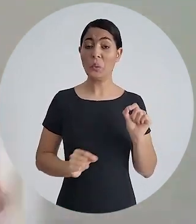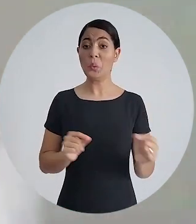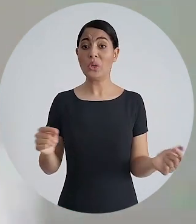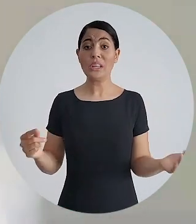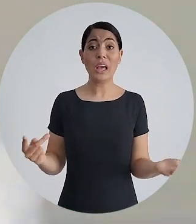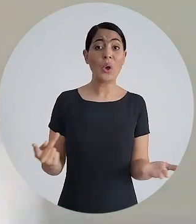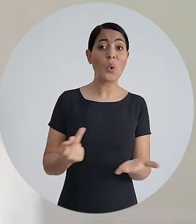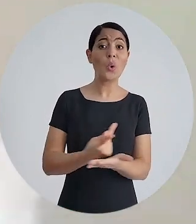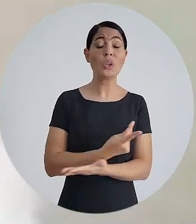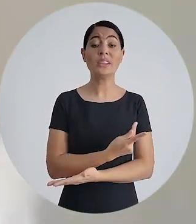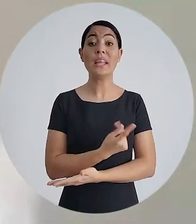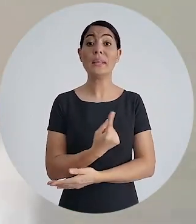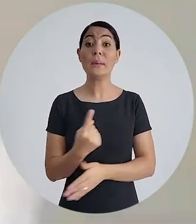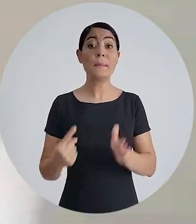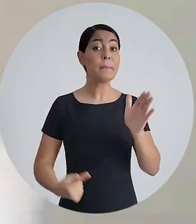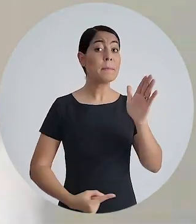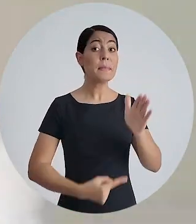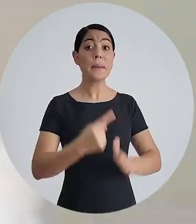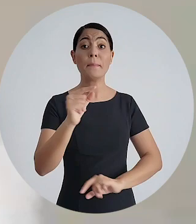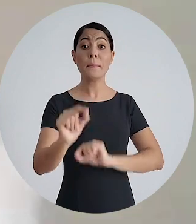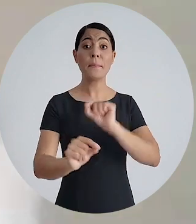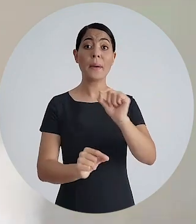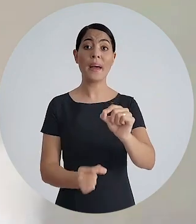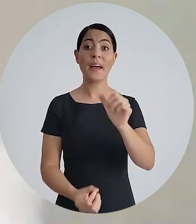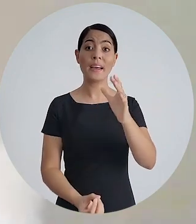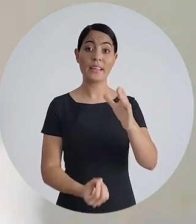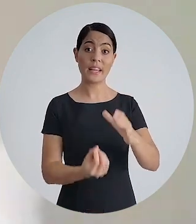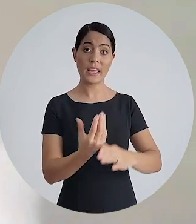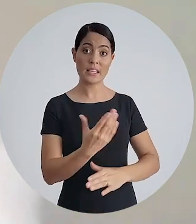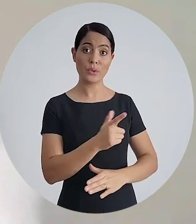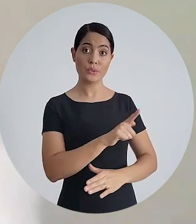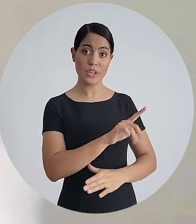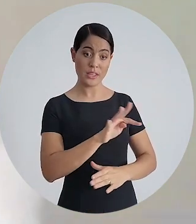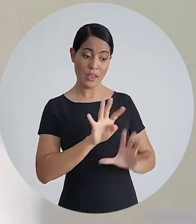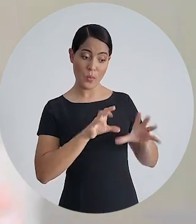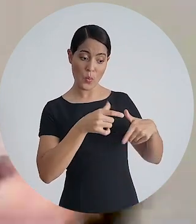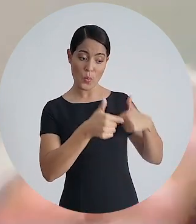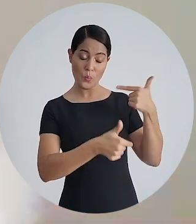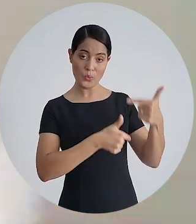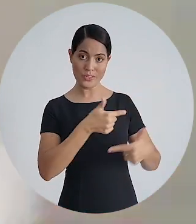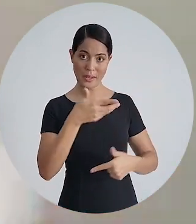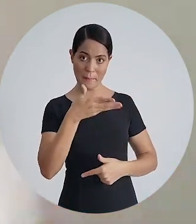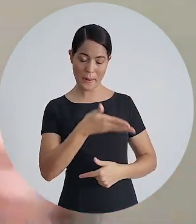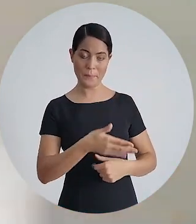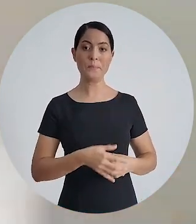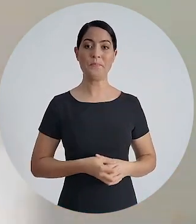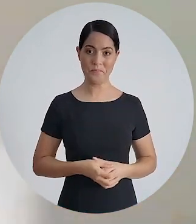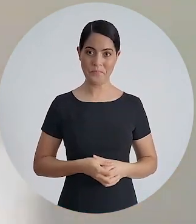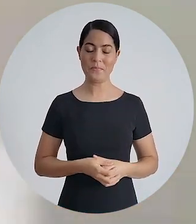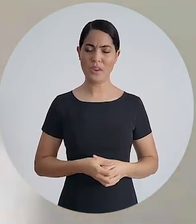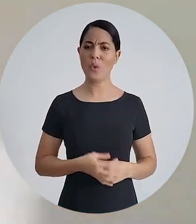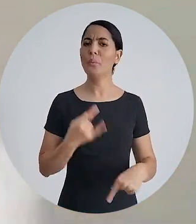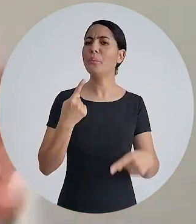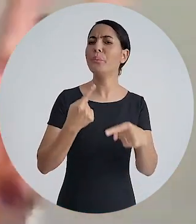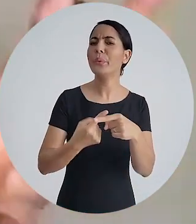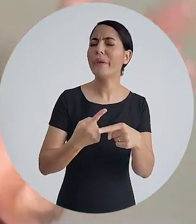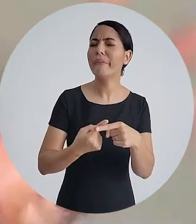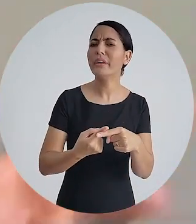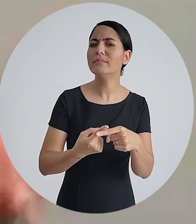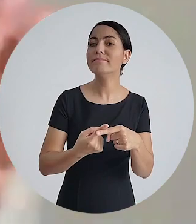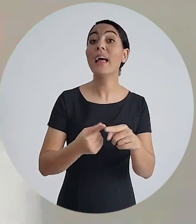primeiro entrave que motivou a criação desse GT. Por quê? Porque nós